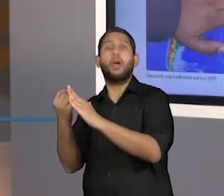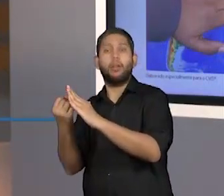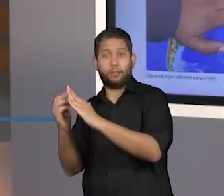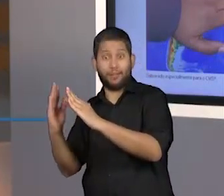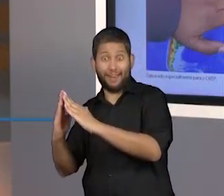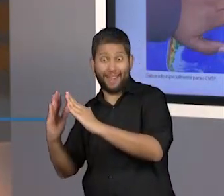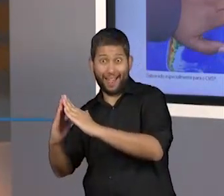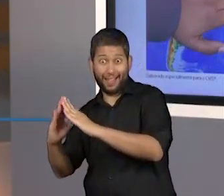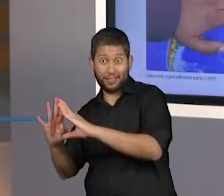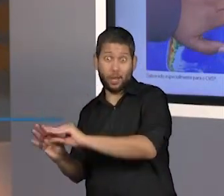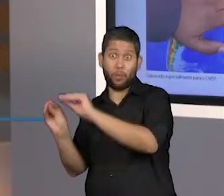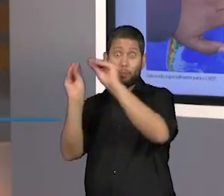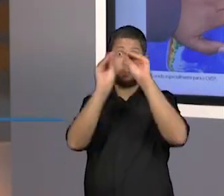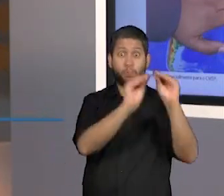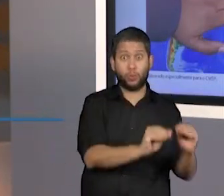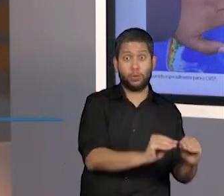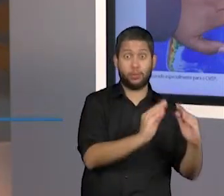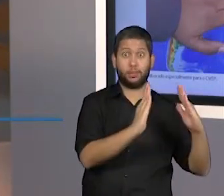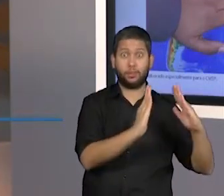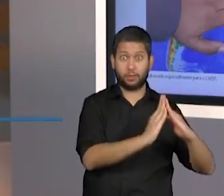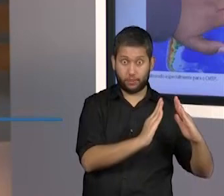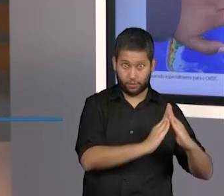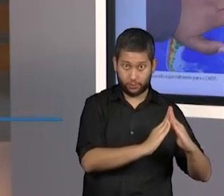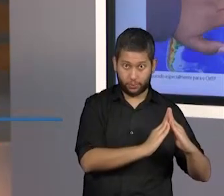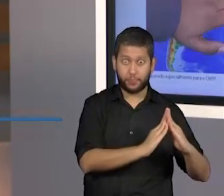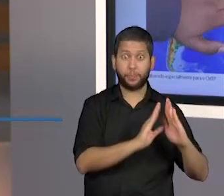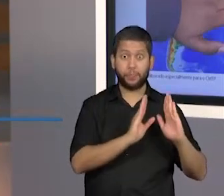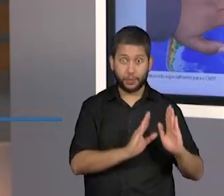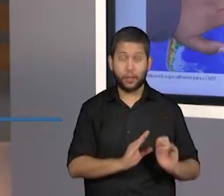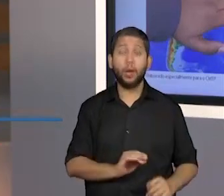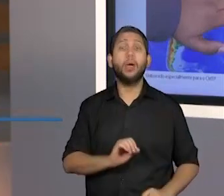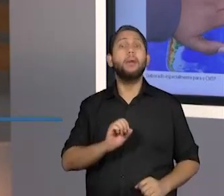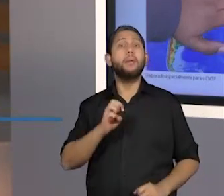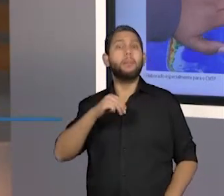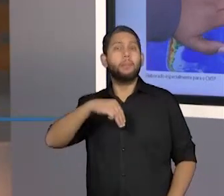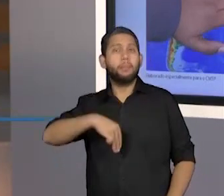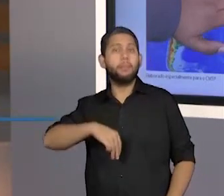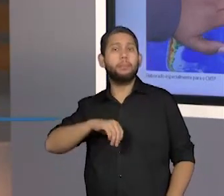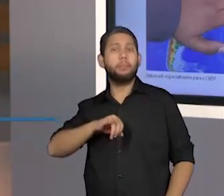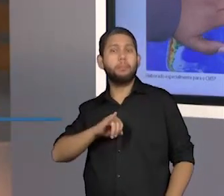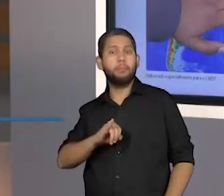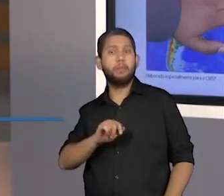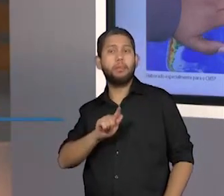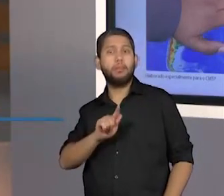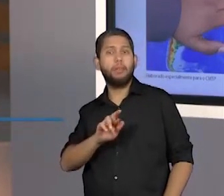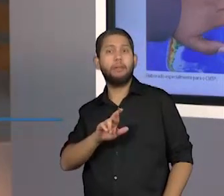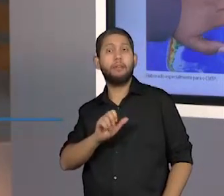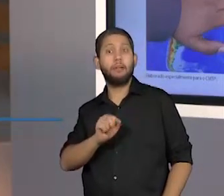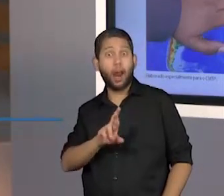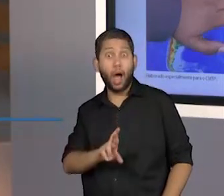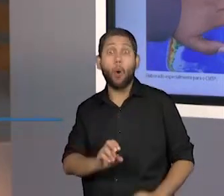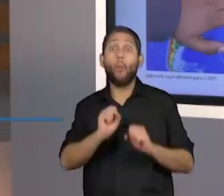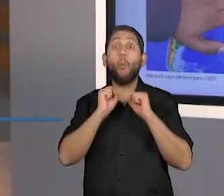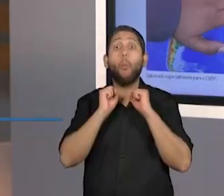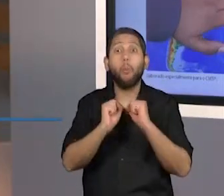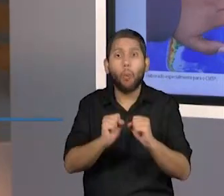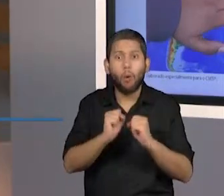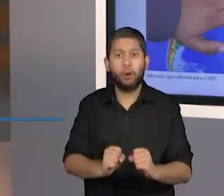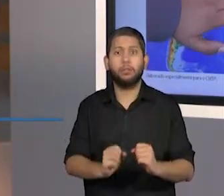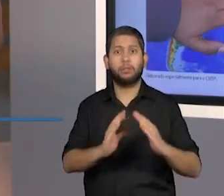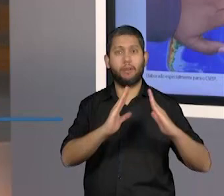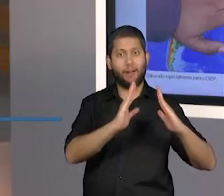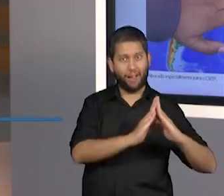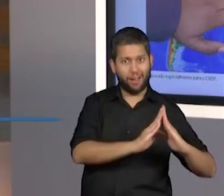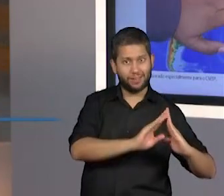migratório. Muito bem. Mas dentro desse movimento migratório, tem alguma outra coisa que eu preciso saber? Vamos